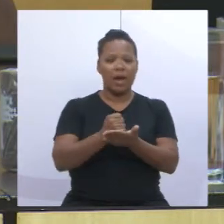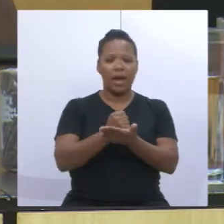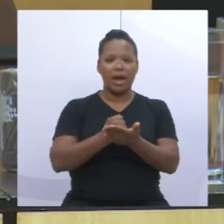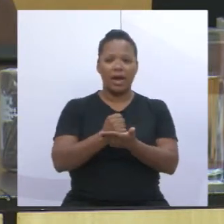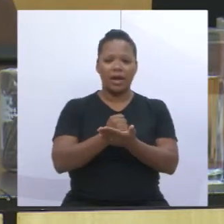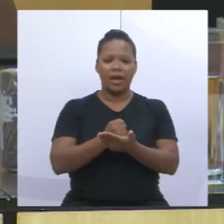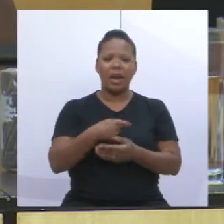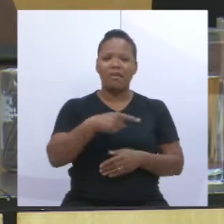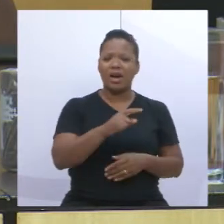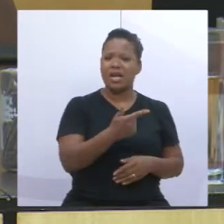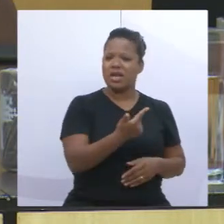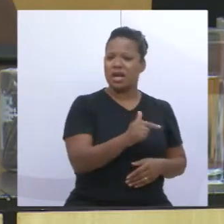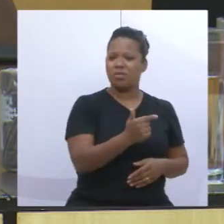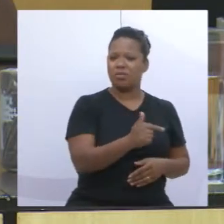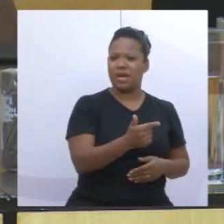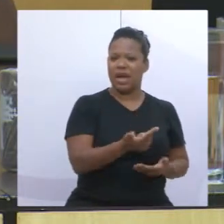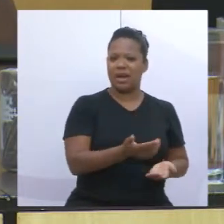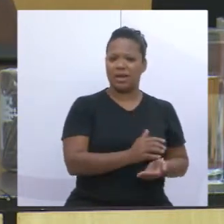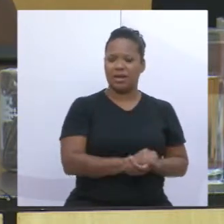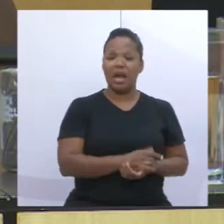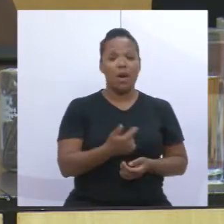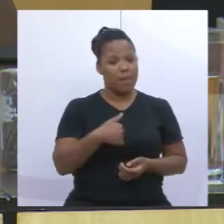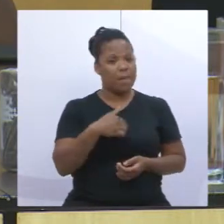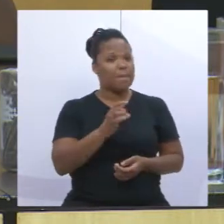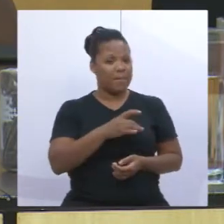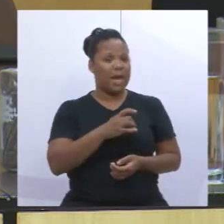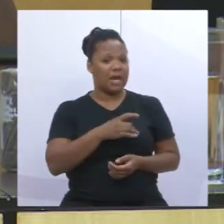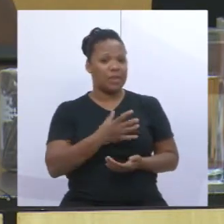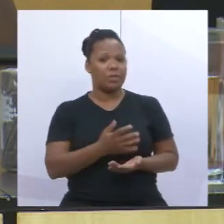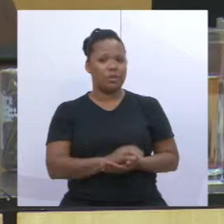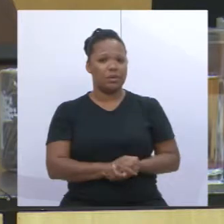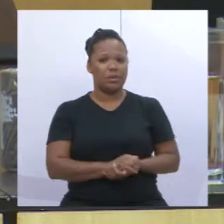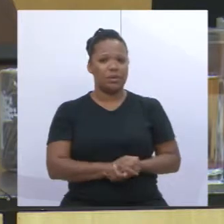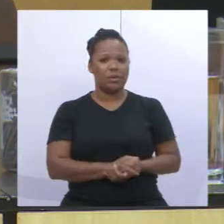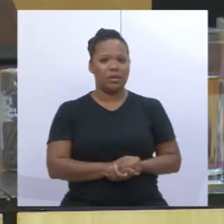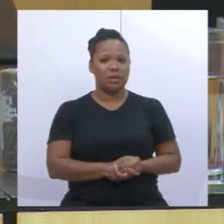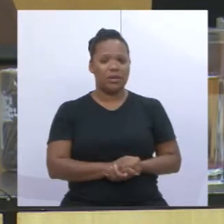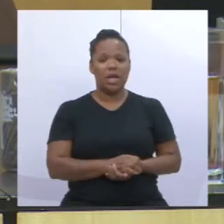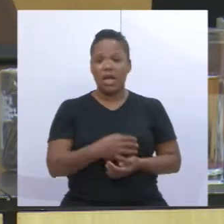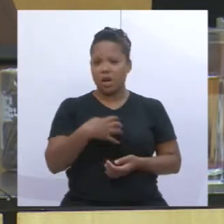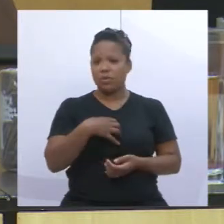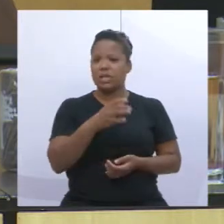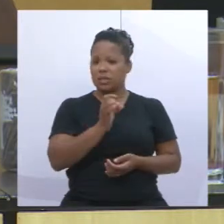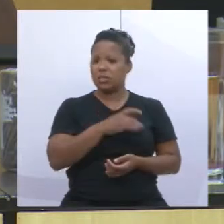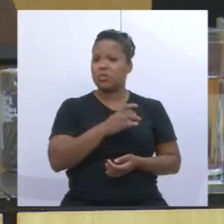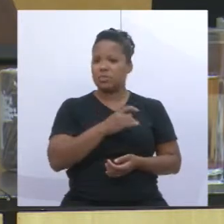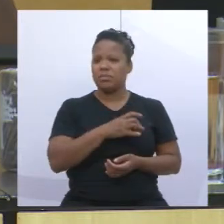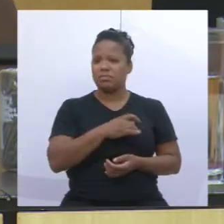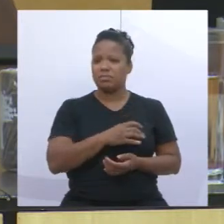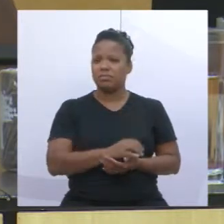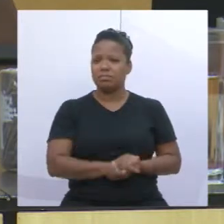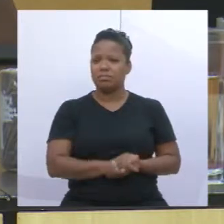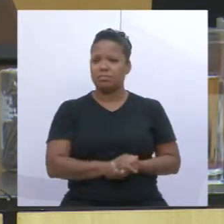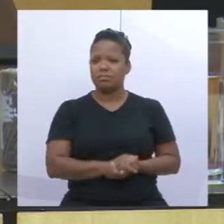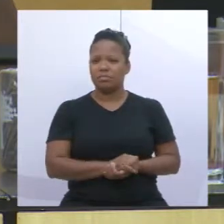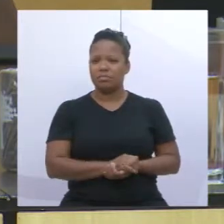lá, não tem. É esse que é meu medo. Esse que é o meu medo.